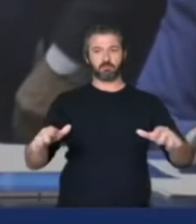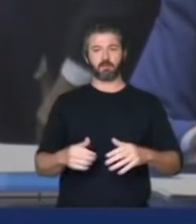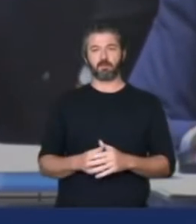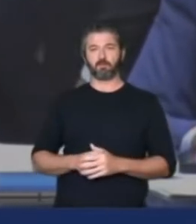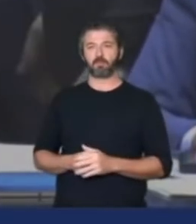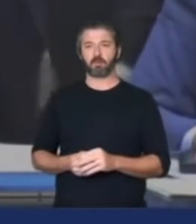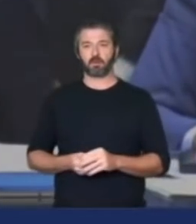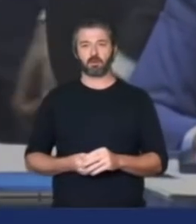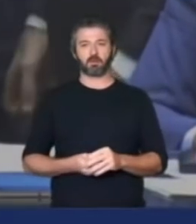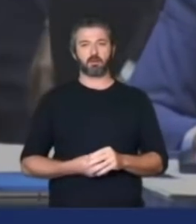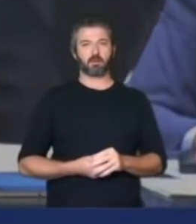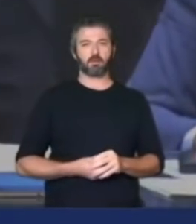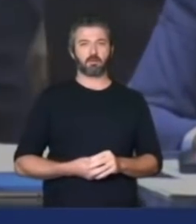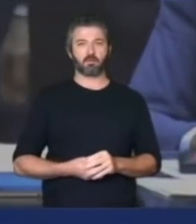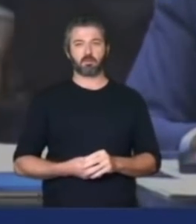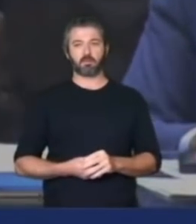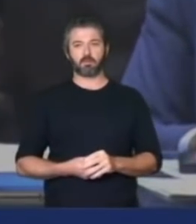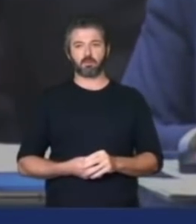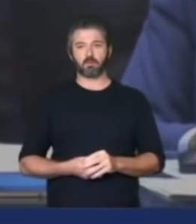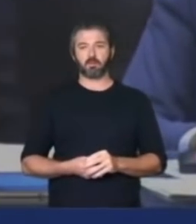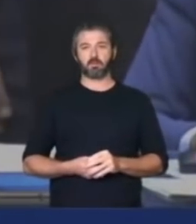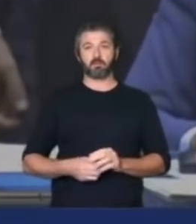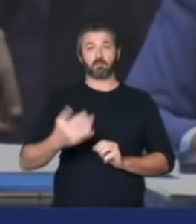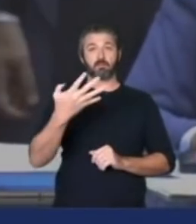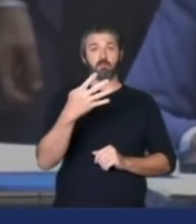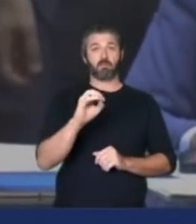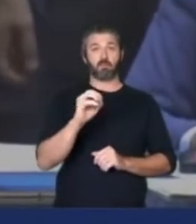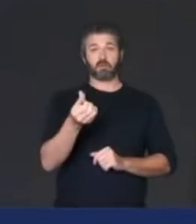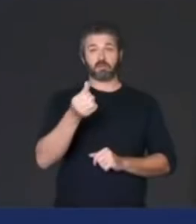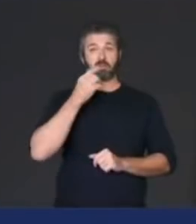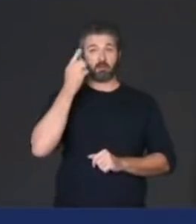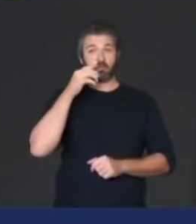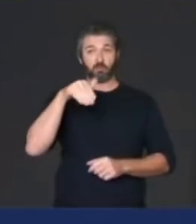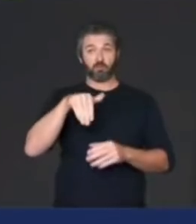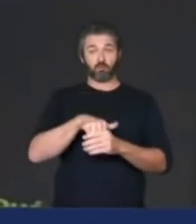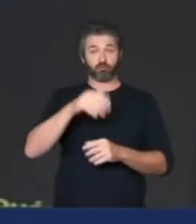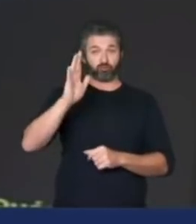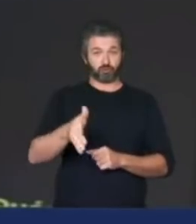a votação. 406 deputados e deputadas votaram.